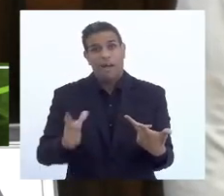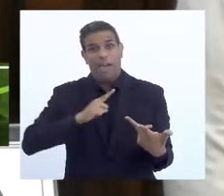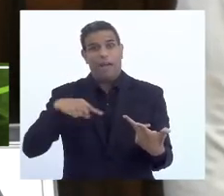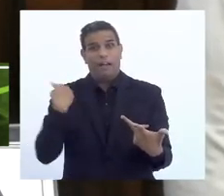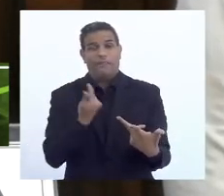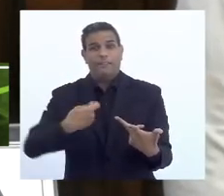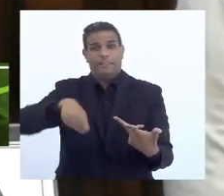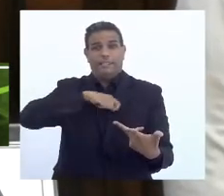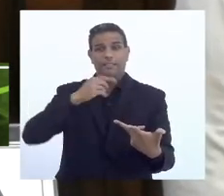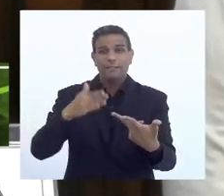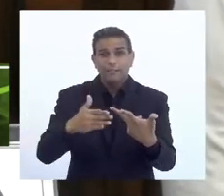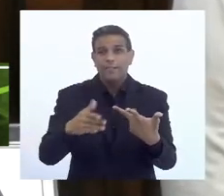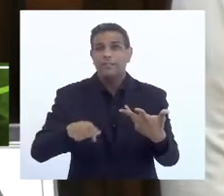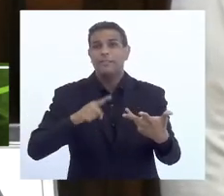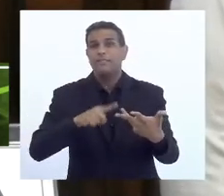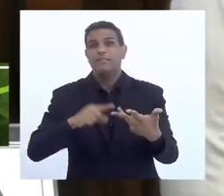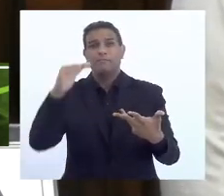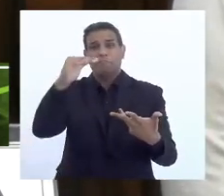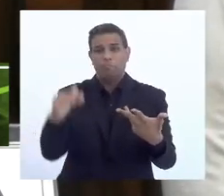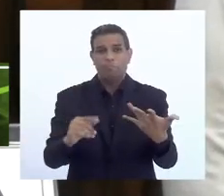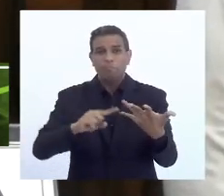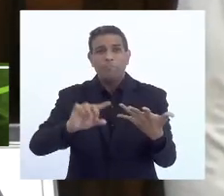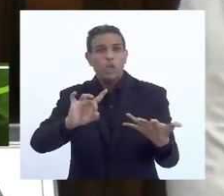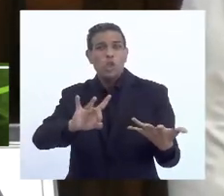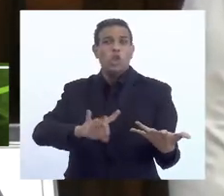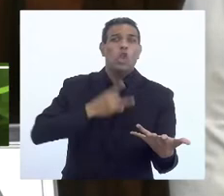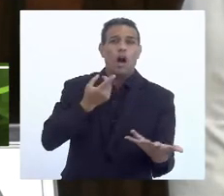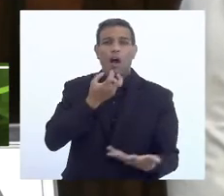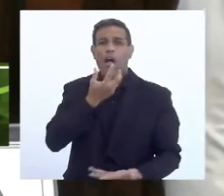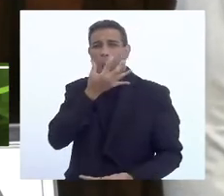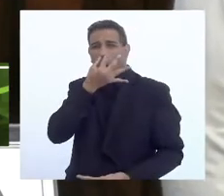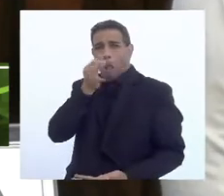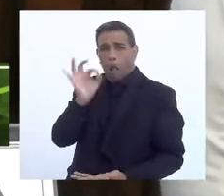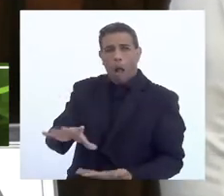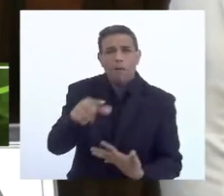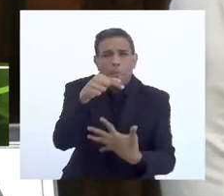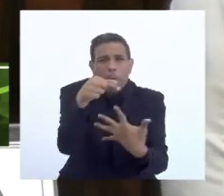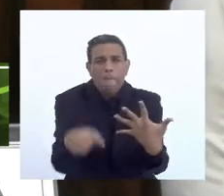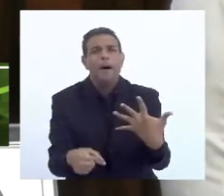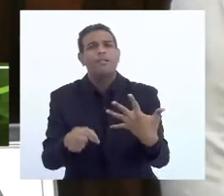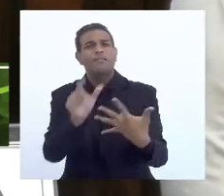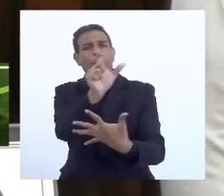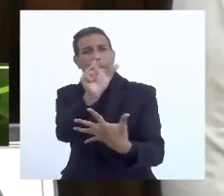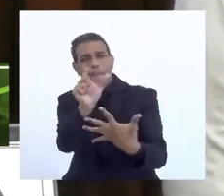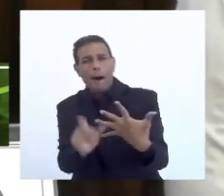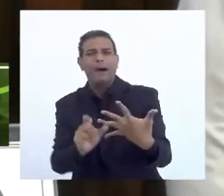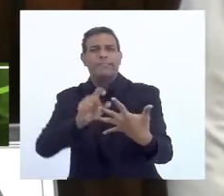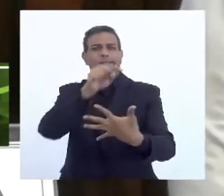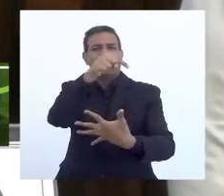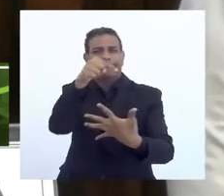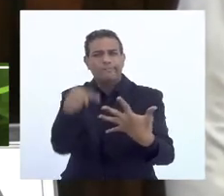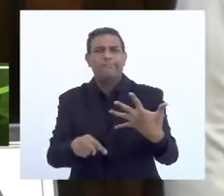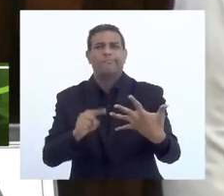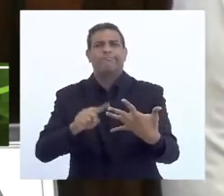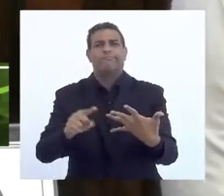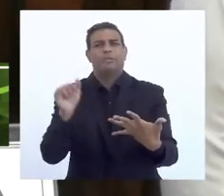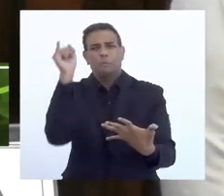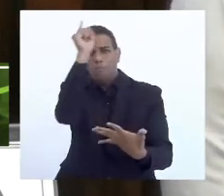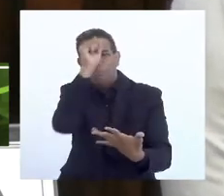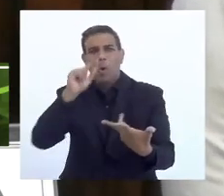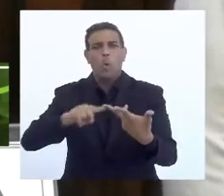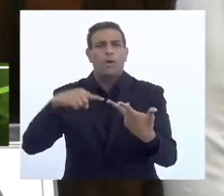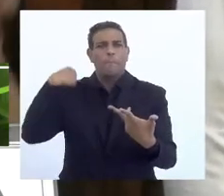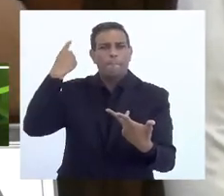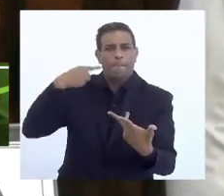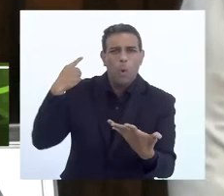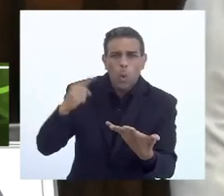nos chamam, abjetas e nojentas. São 5 palavras que aí derivam, né? É a hipócrita, a